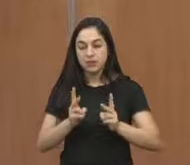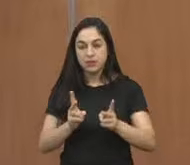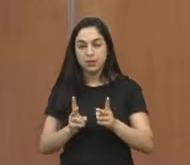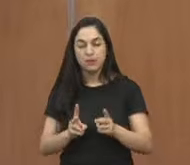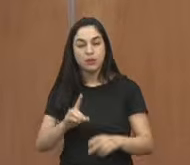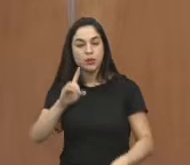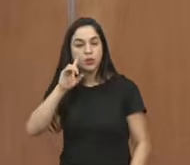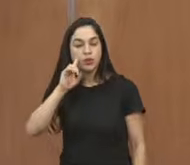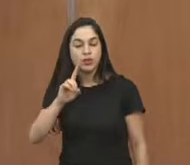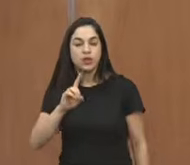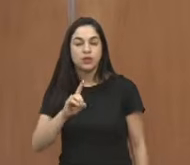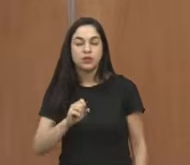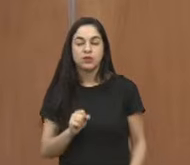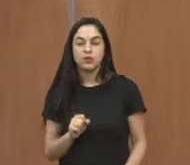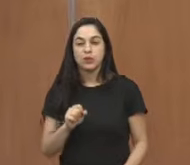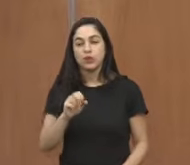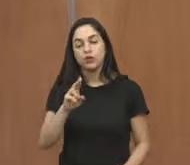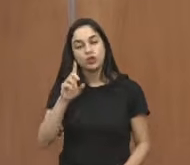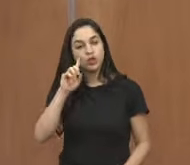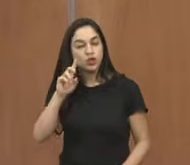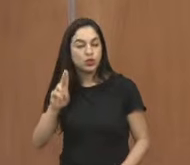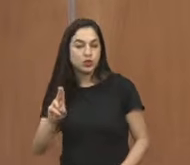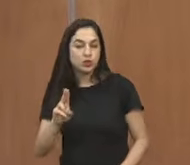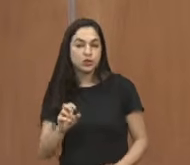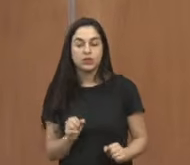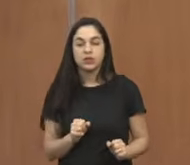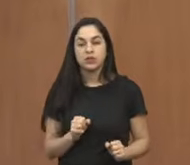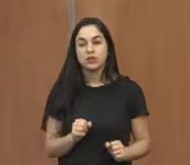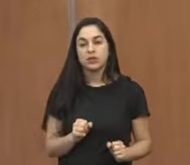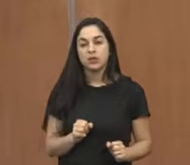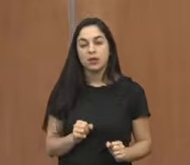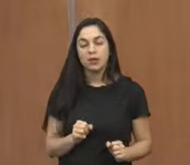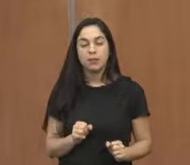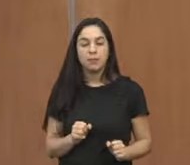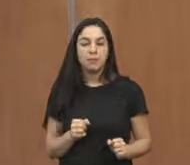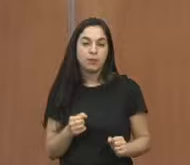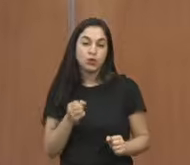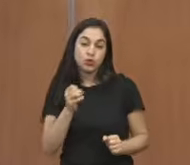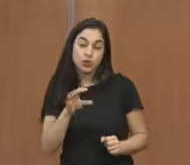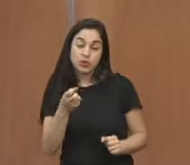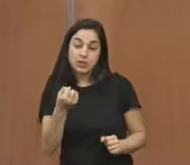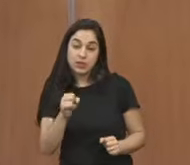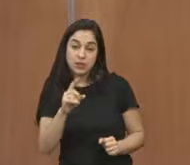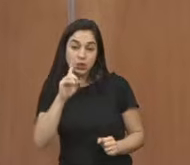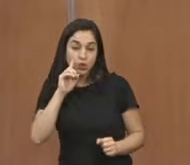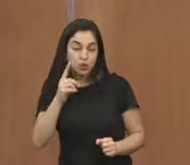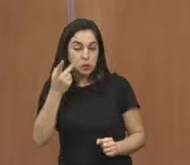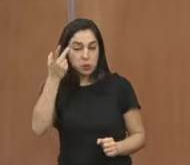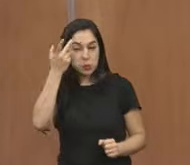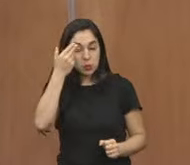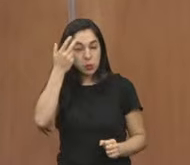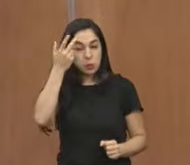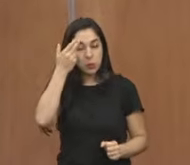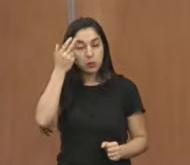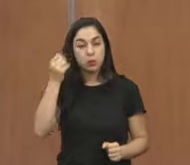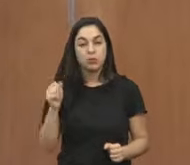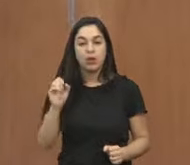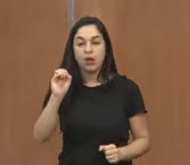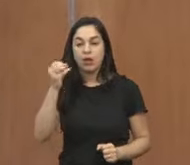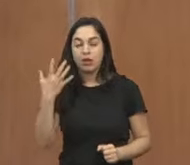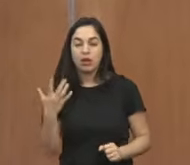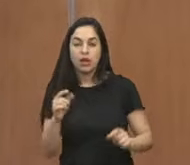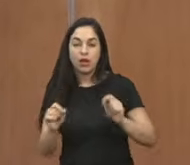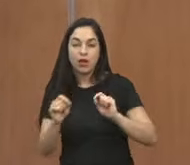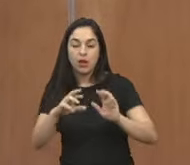úteis, exceto para os casos expressamente previstos em dias corridos e para situações específicas estabelecidas